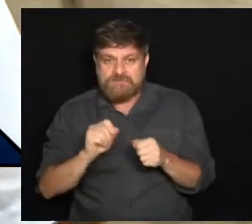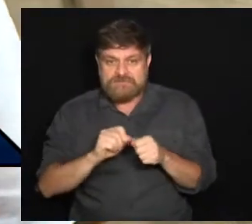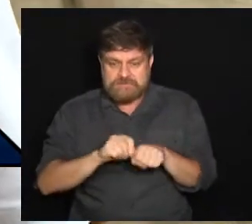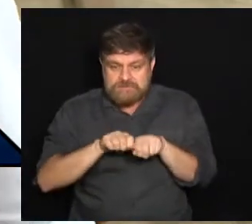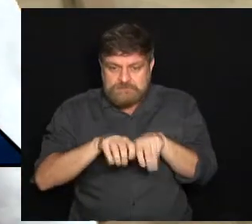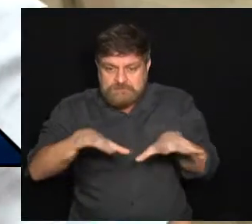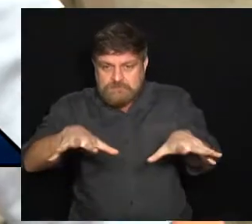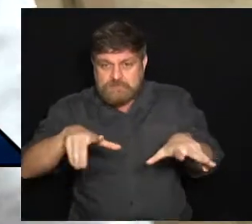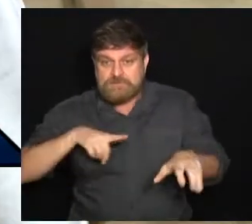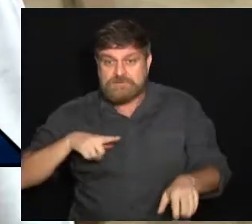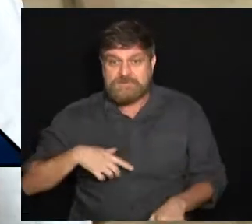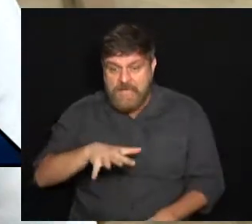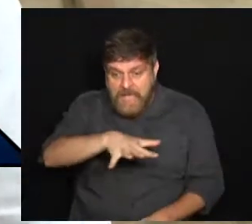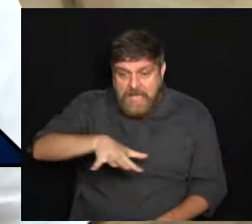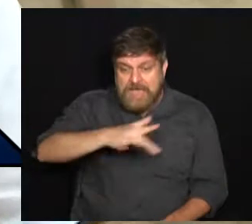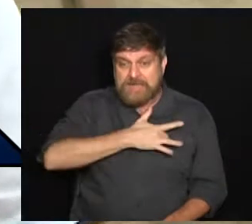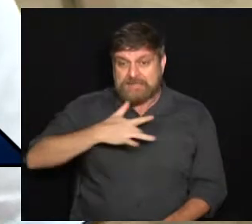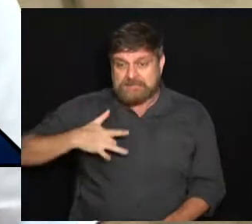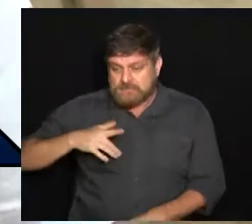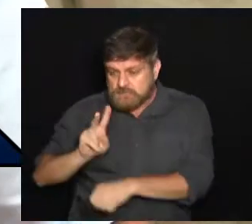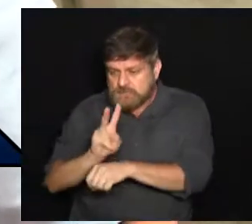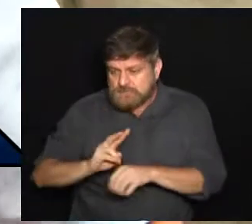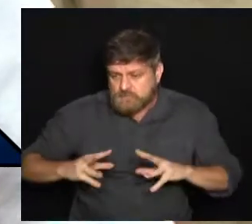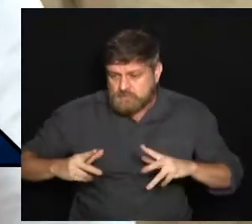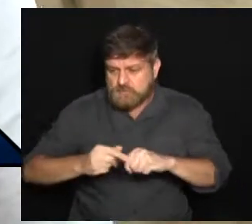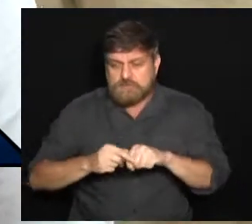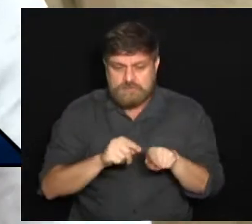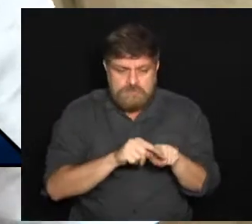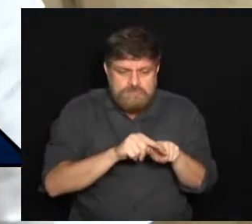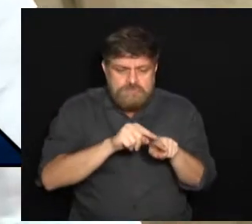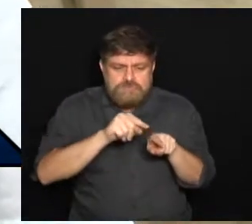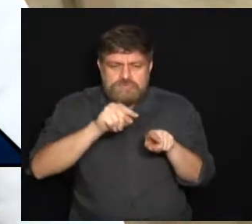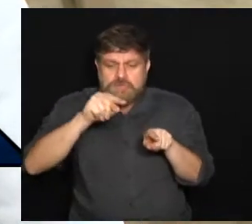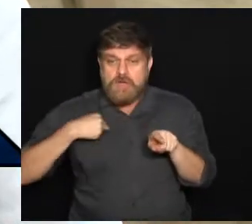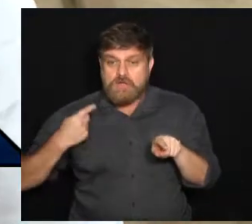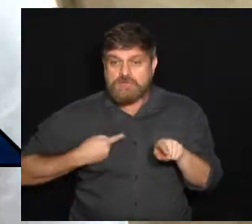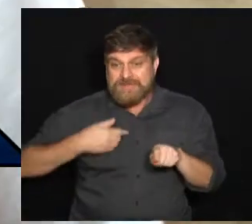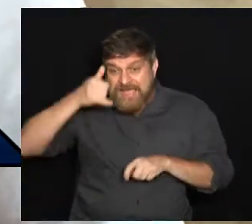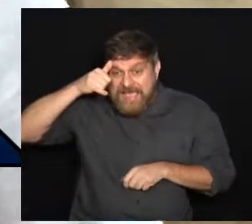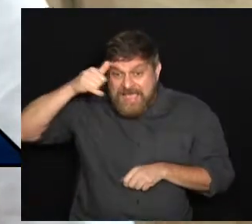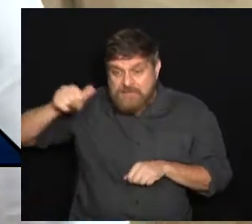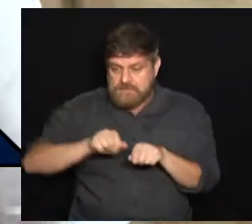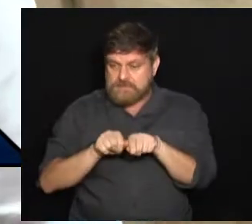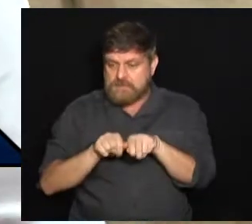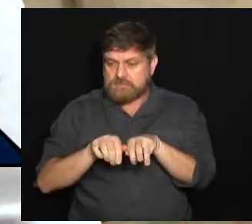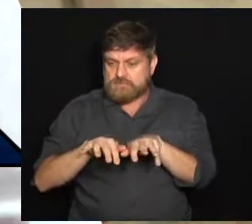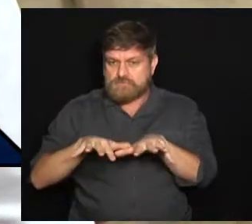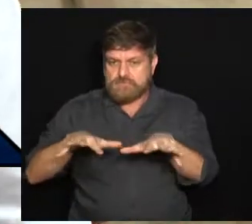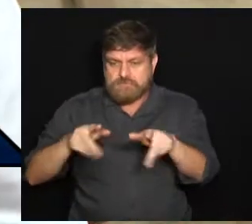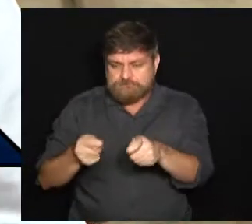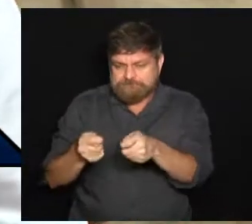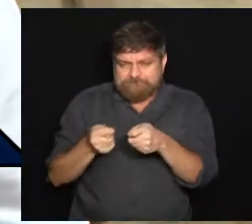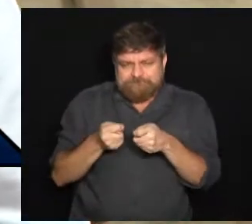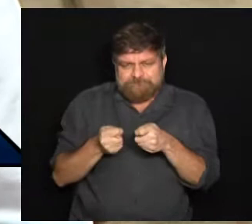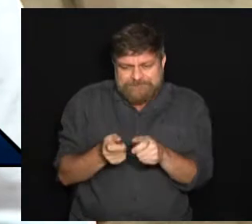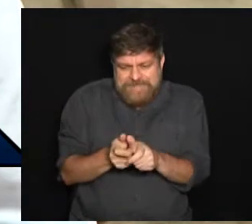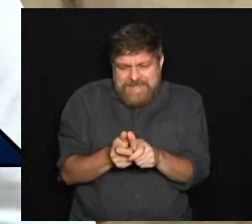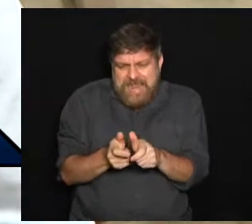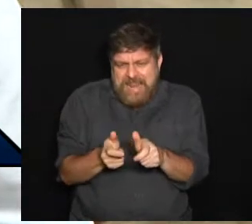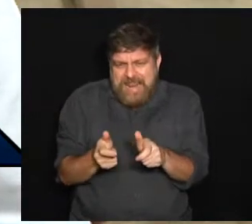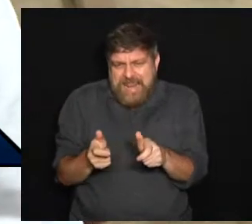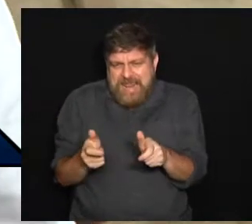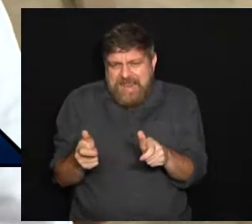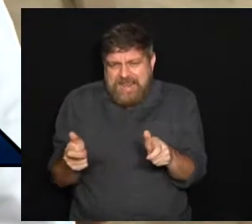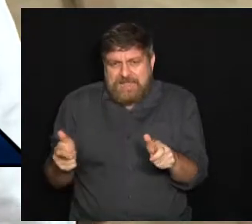e garantir que os serviços vão dar conta. Nós agora estamos na fase de evitar a expansão do vírus e garantir que o